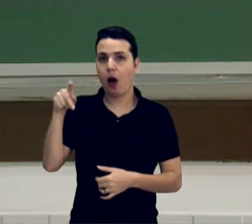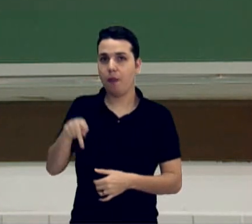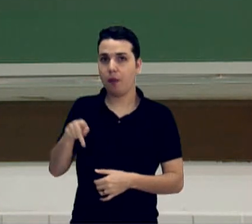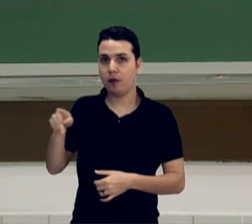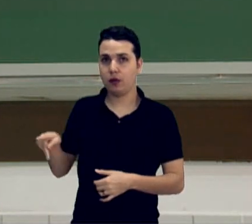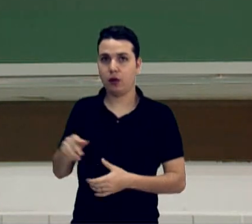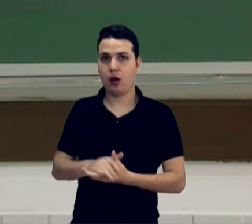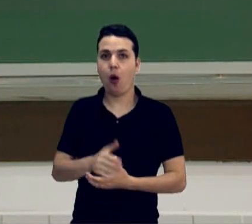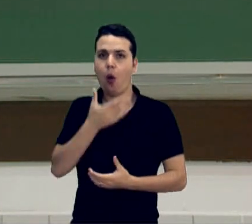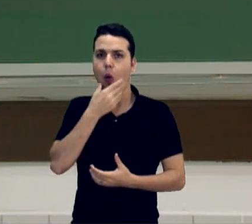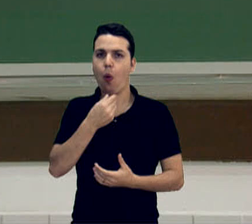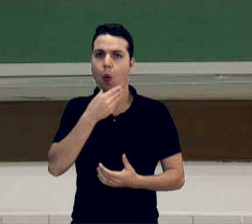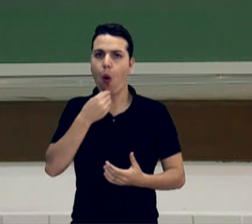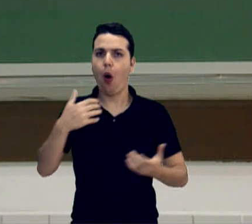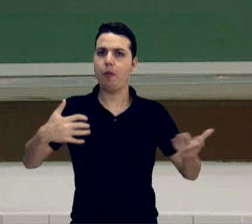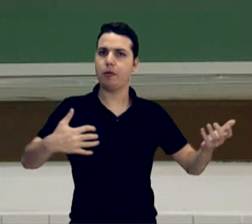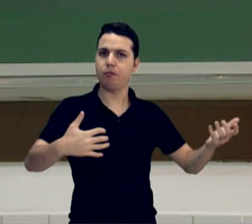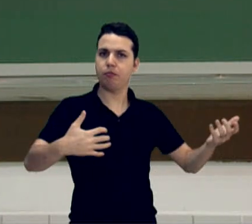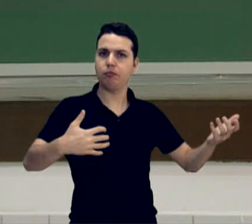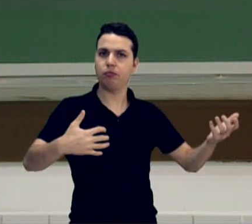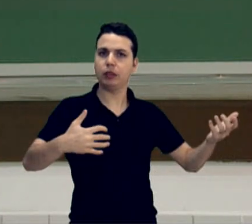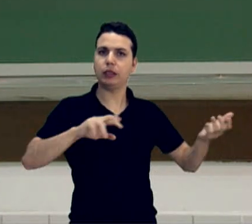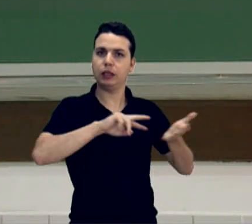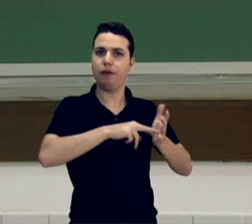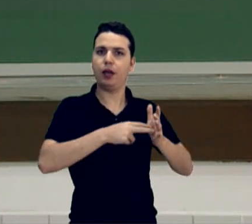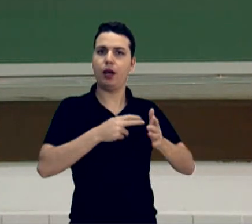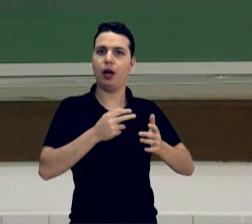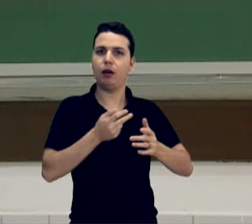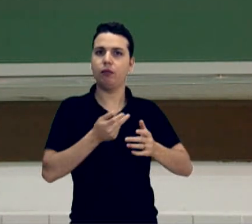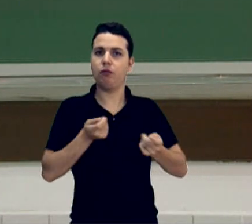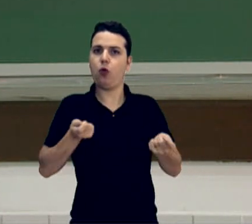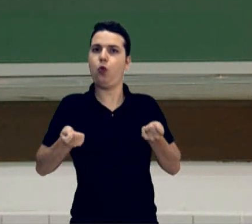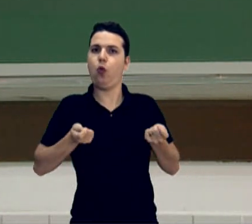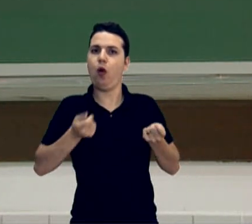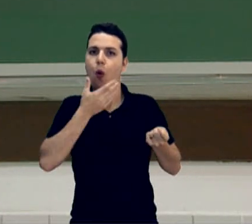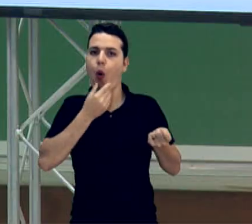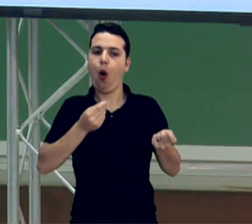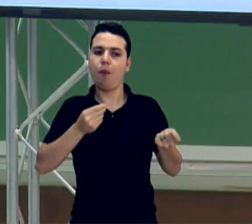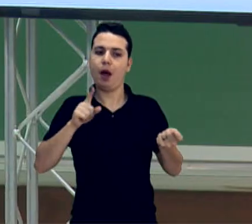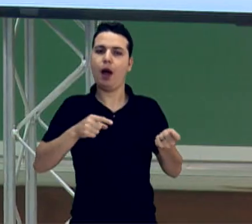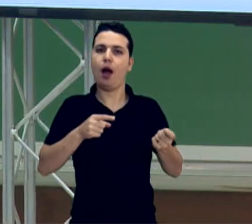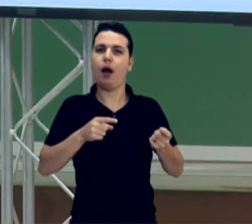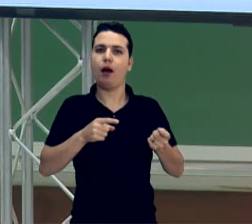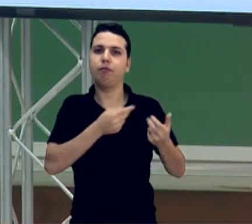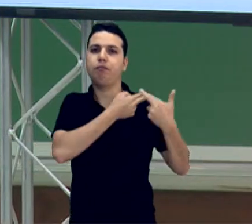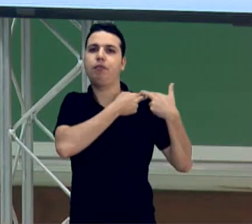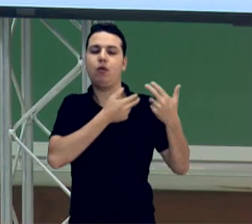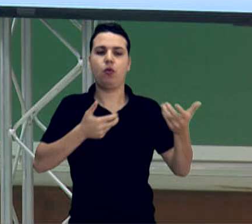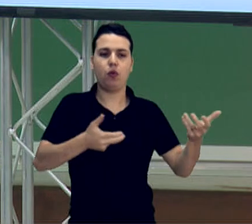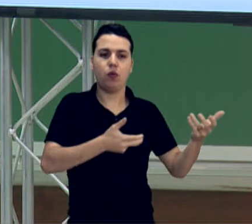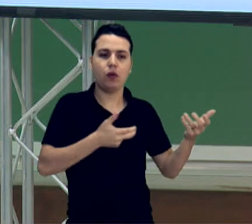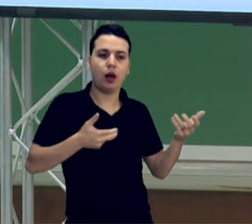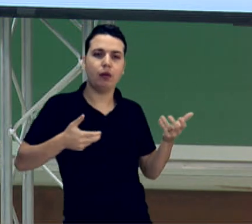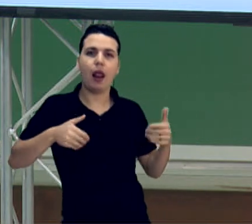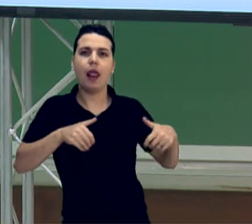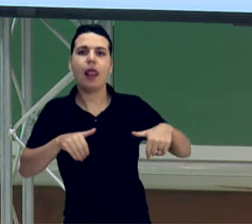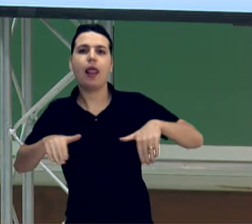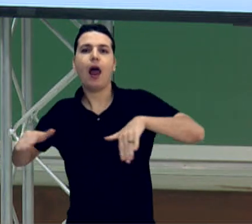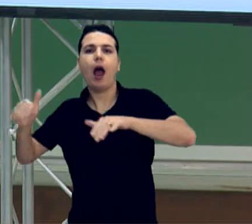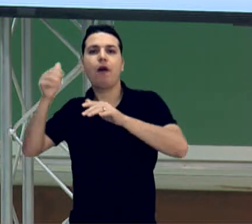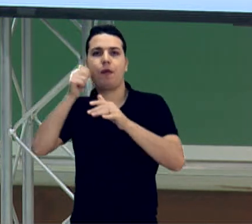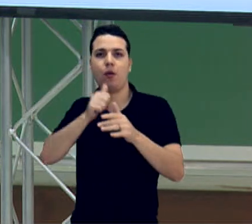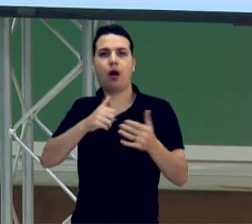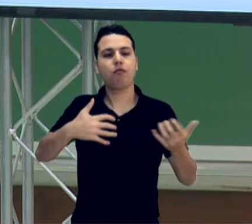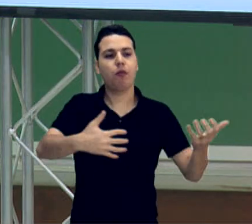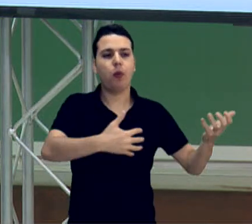rapaz conduz e ele vai fazendo com que a dama seja conduzida, a moça, pelo espaço, né? Eles vão